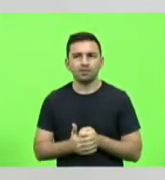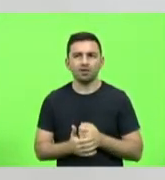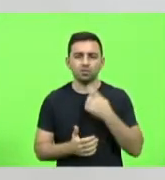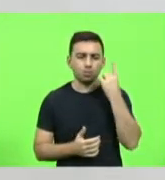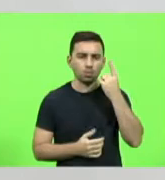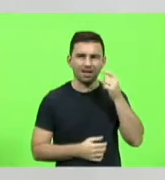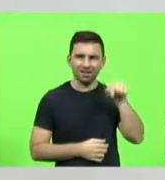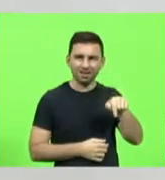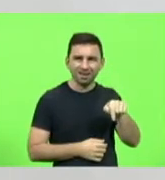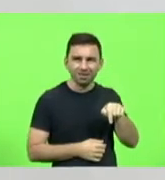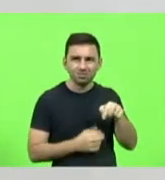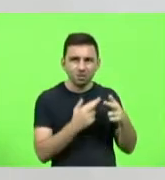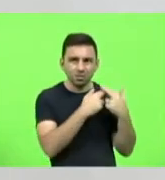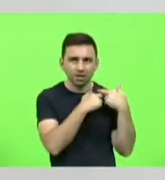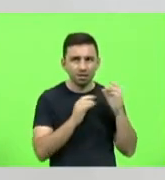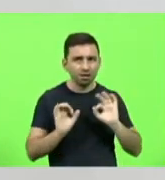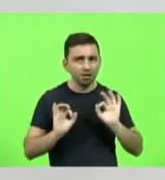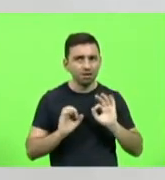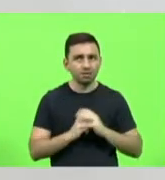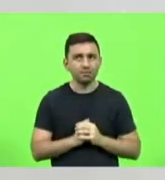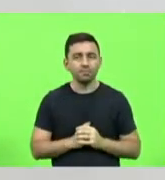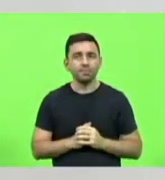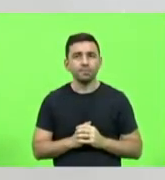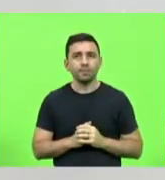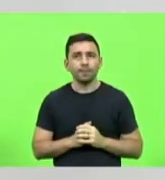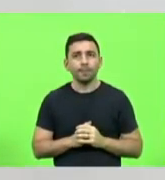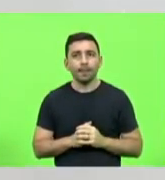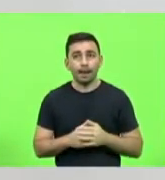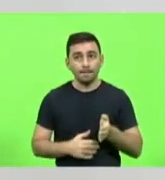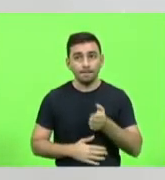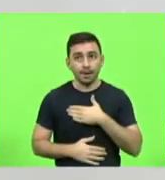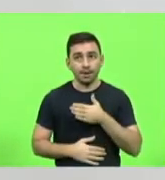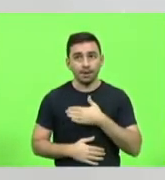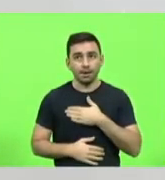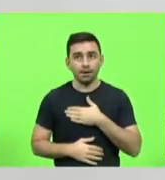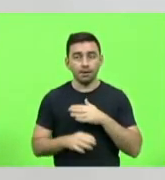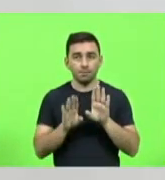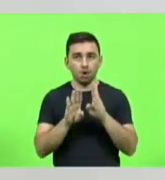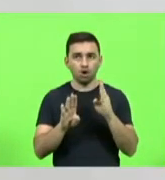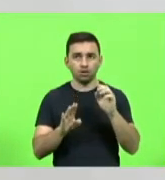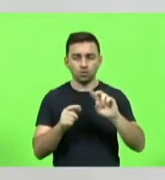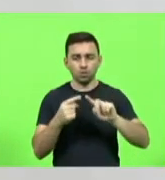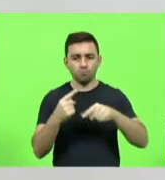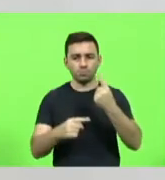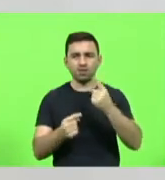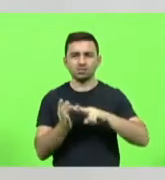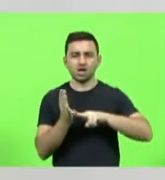não. Aqui dentro, que nenhuma daquelas, pelo menos a minha porta, não é porão de sindicato. Obrigado.